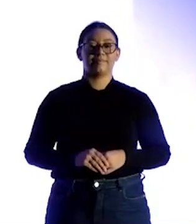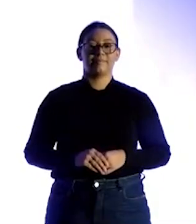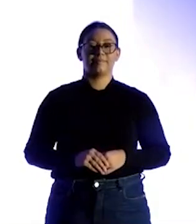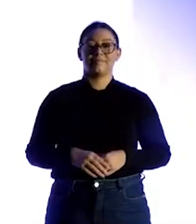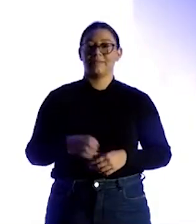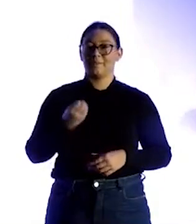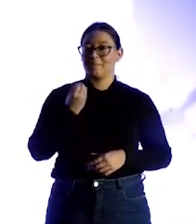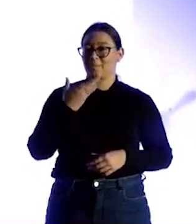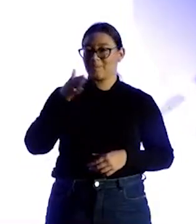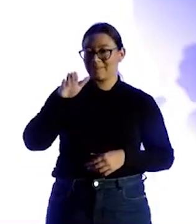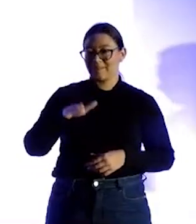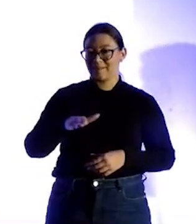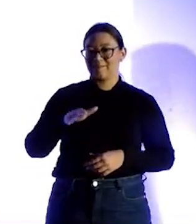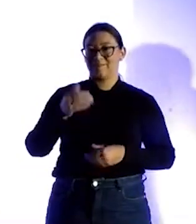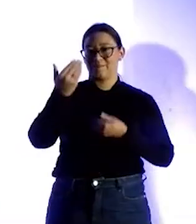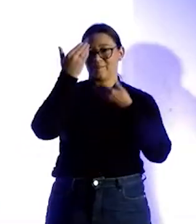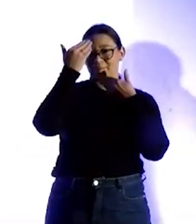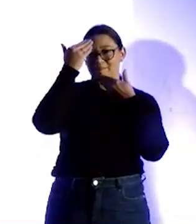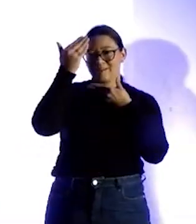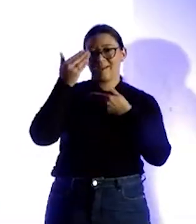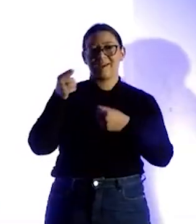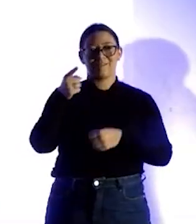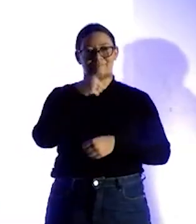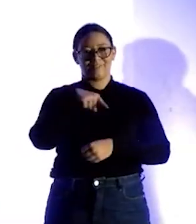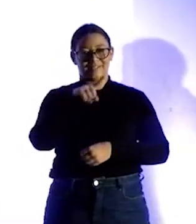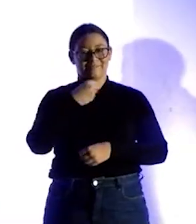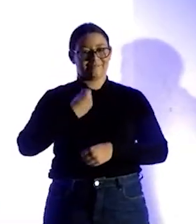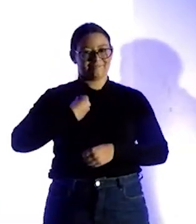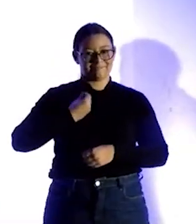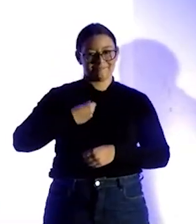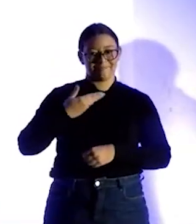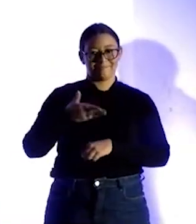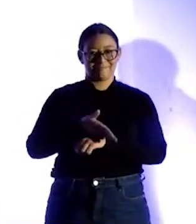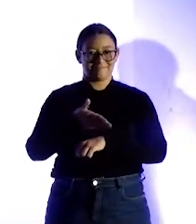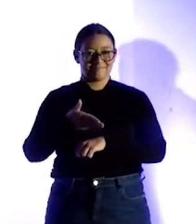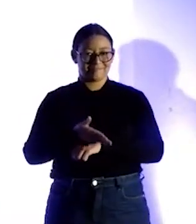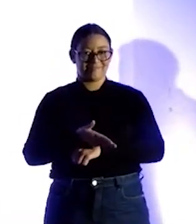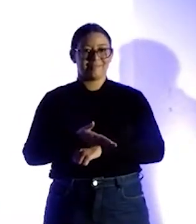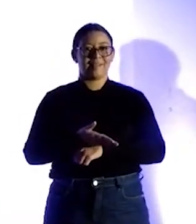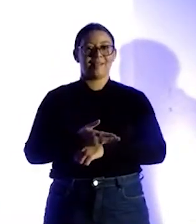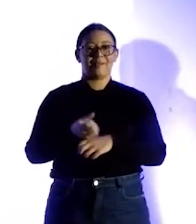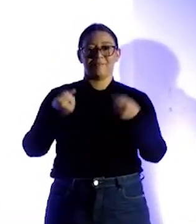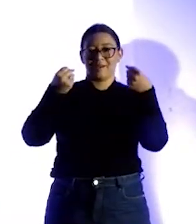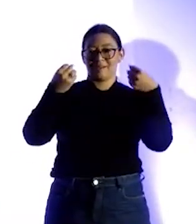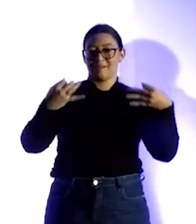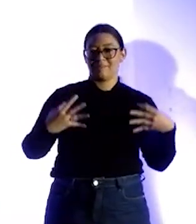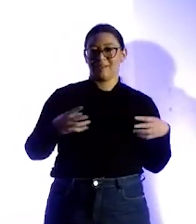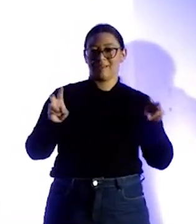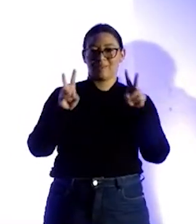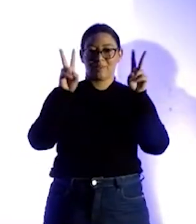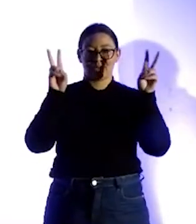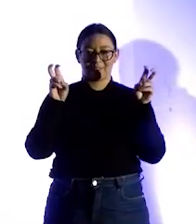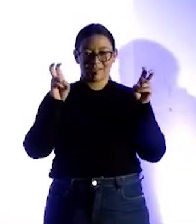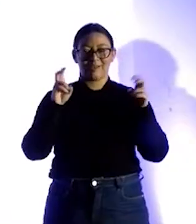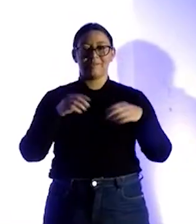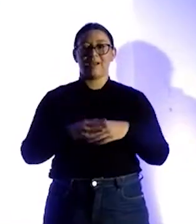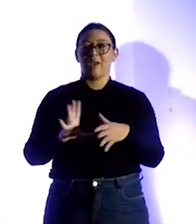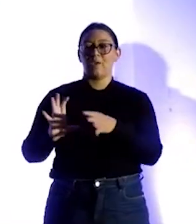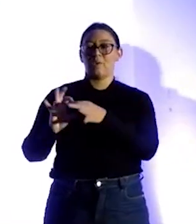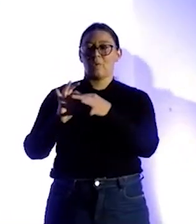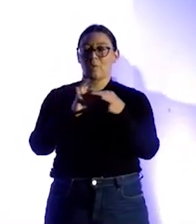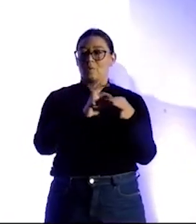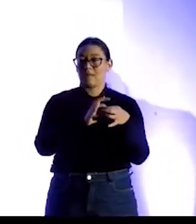Então, boa tarde. Obrigado por virem até aqui para ouvir a gente falar um pouquinho de energia solar e no contexto